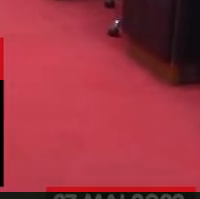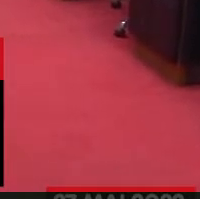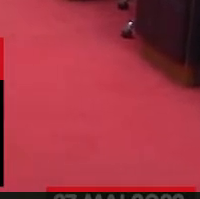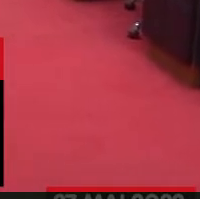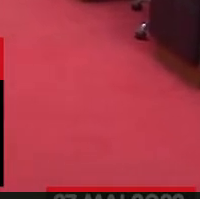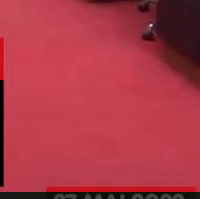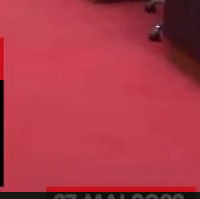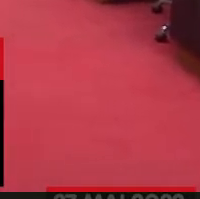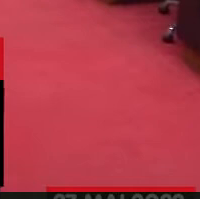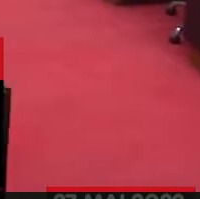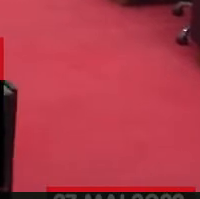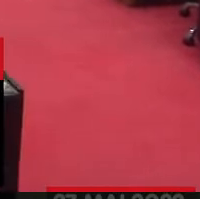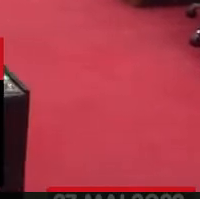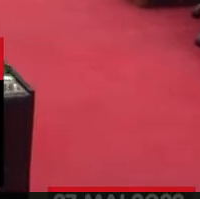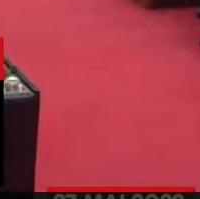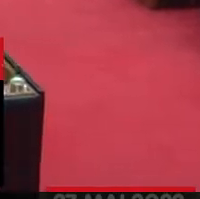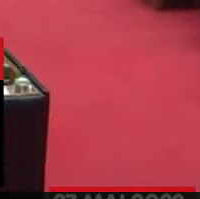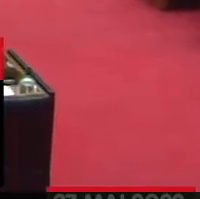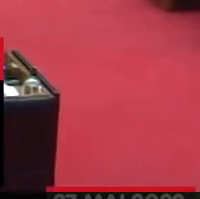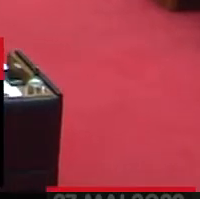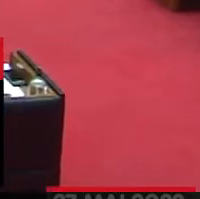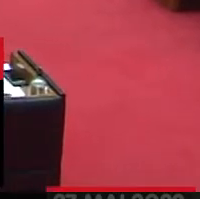E aí